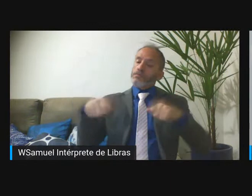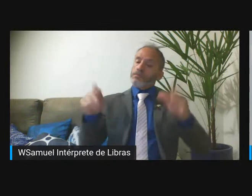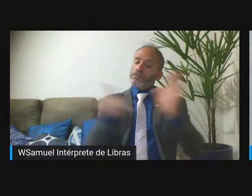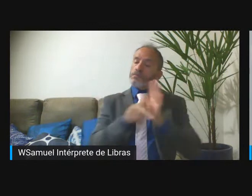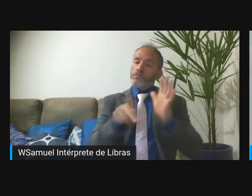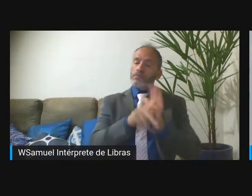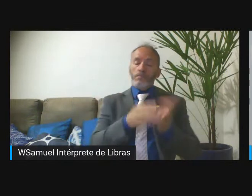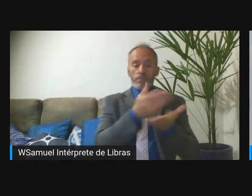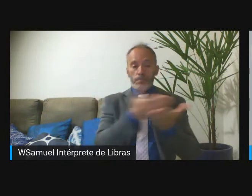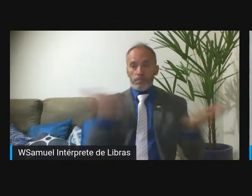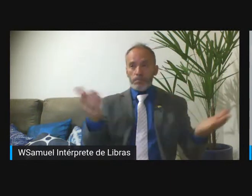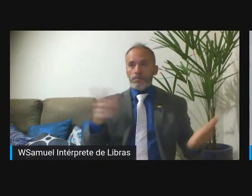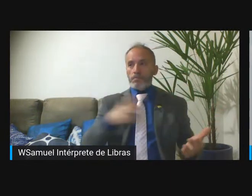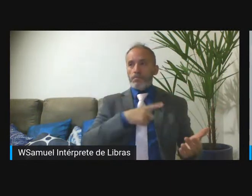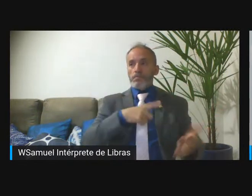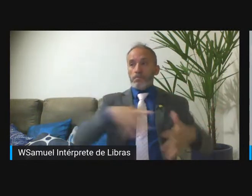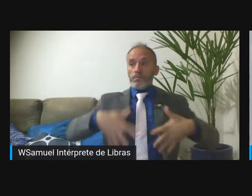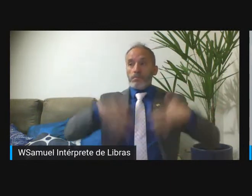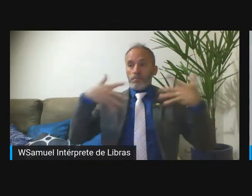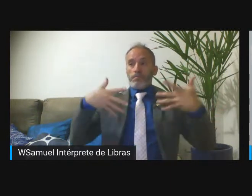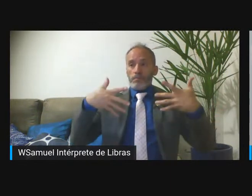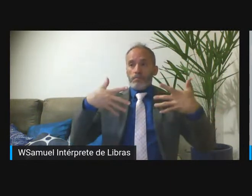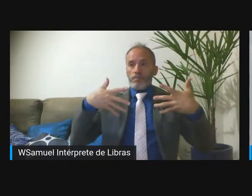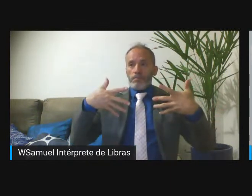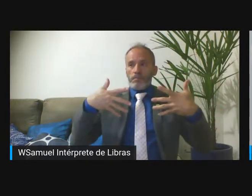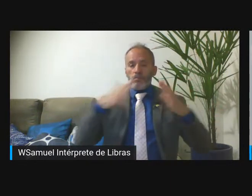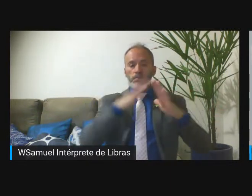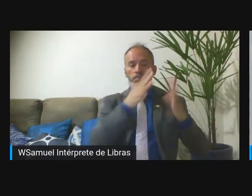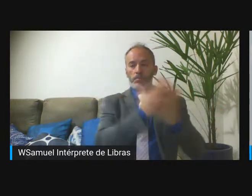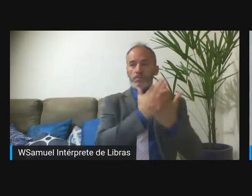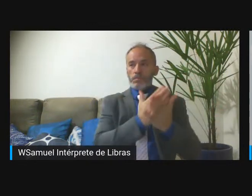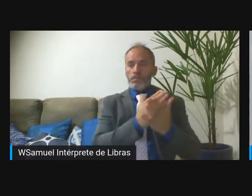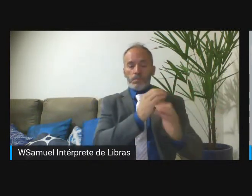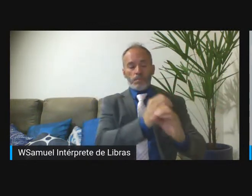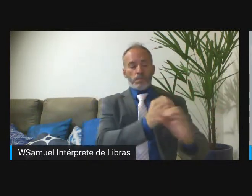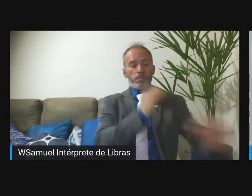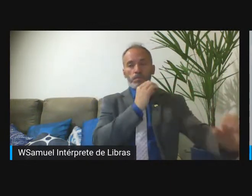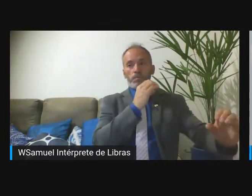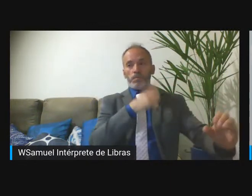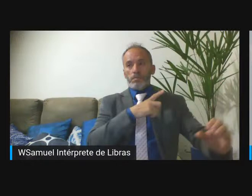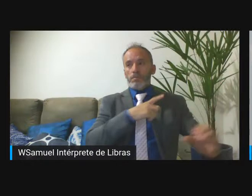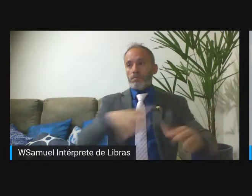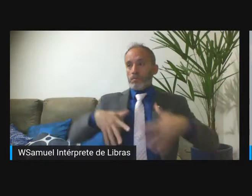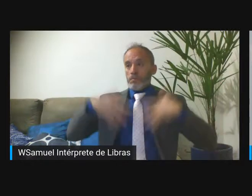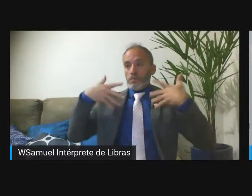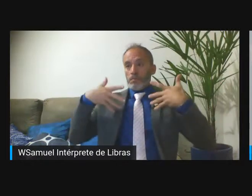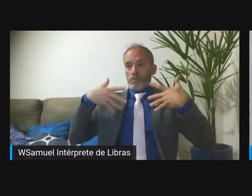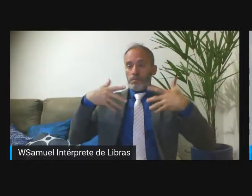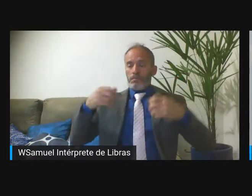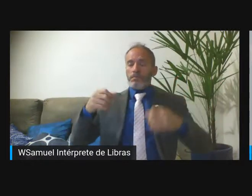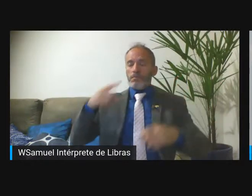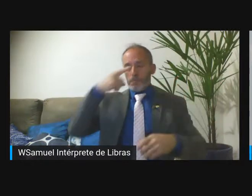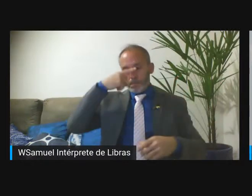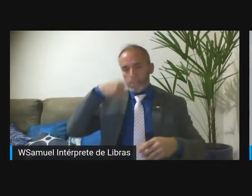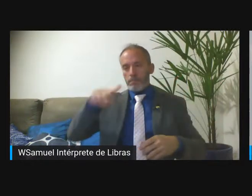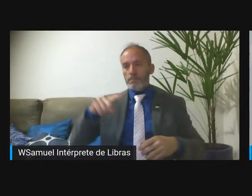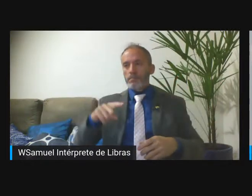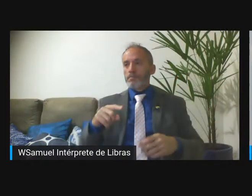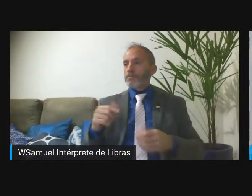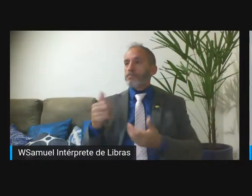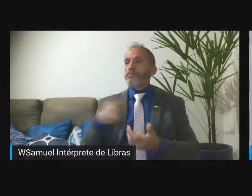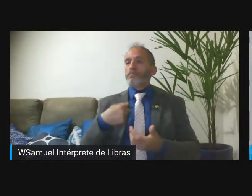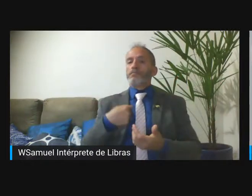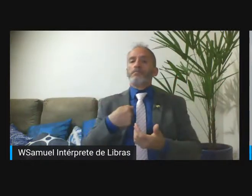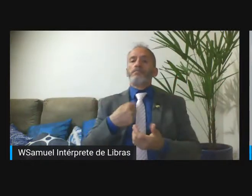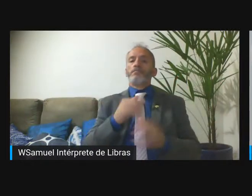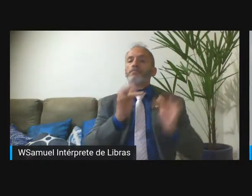vocês. Tenham orgulho de ser escola de engenharia como vocês têm orgulho de serem UFLA. Para terminar, deixo